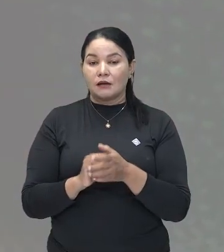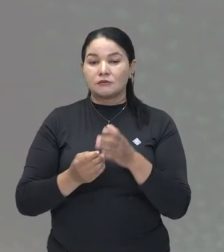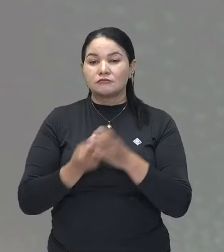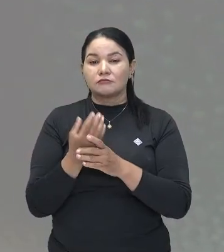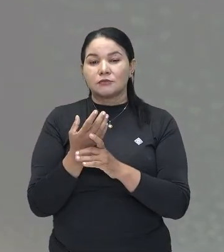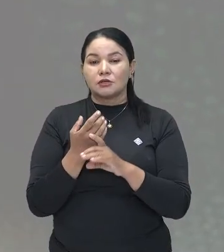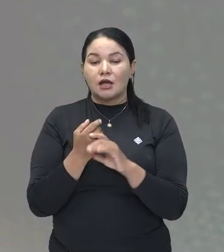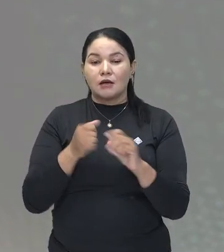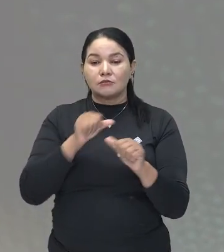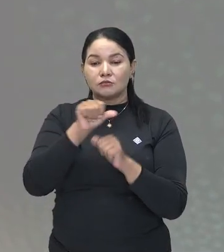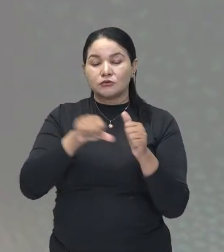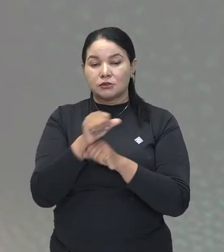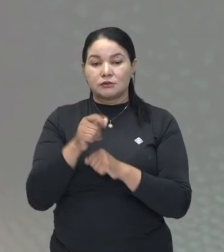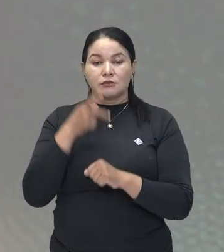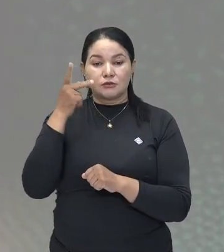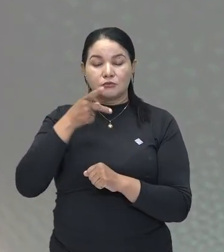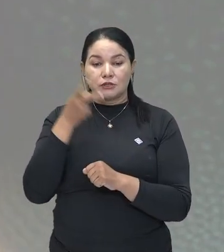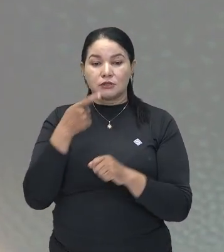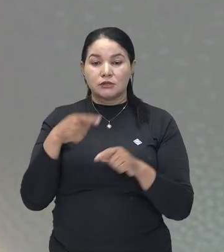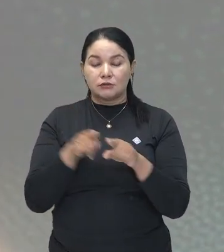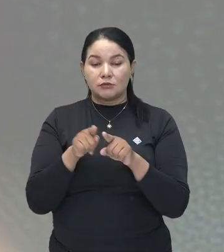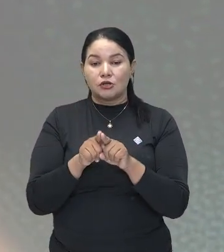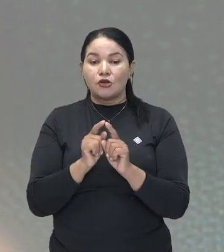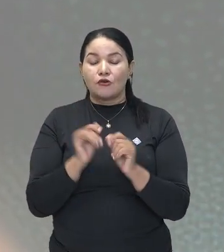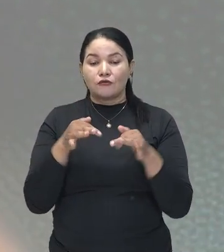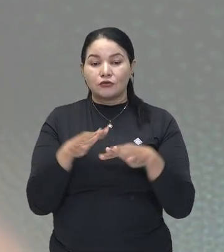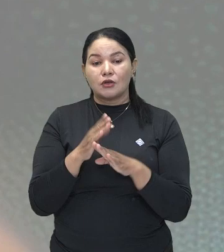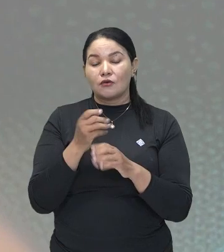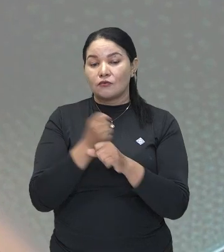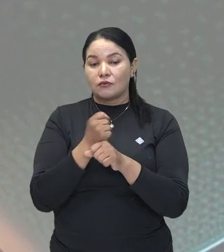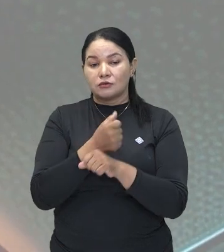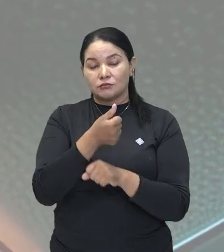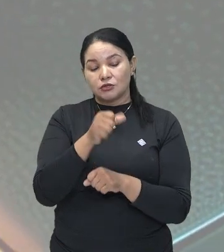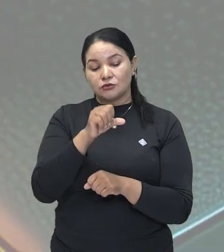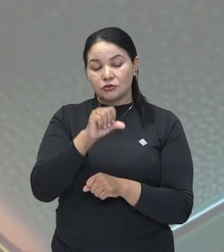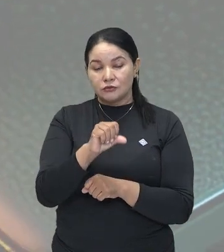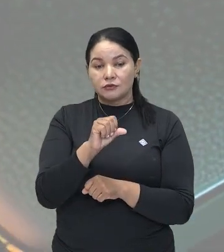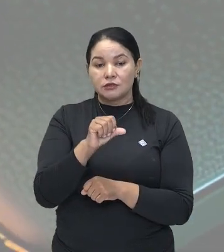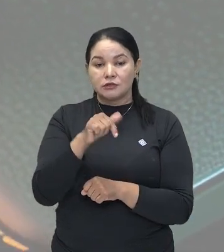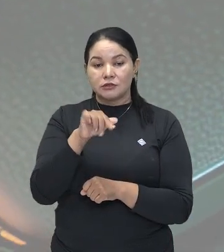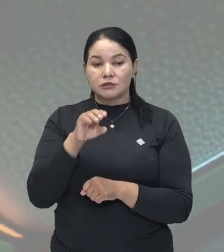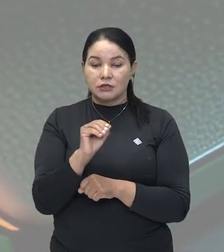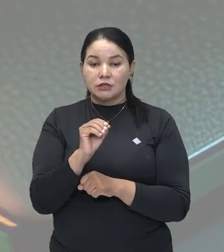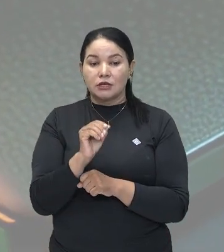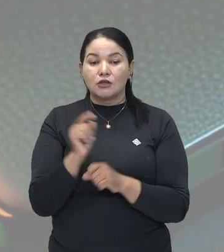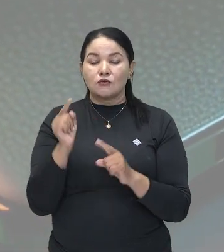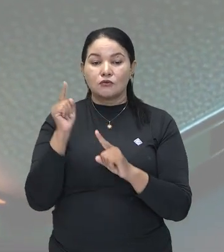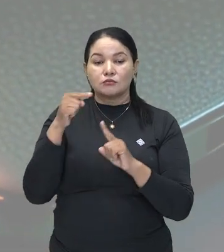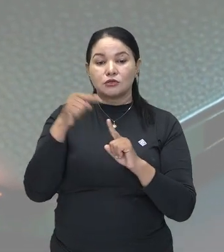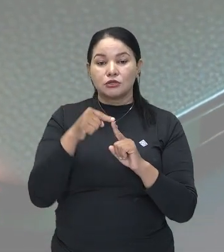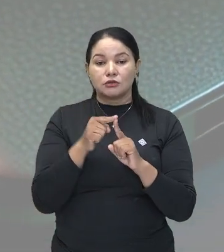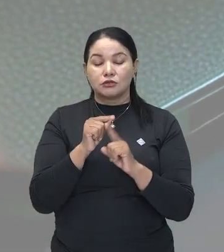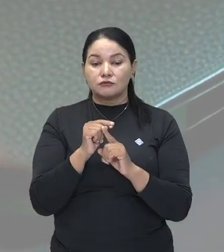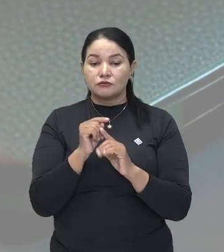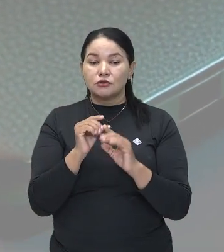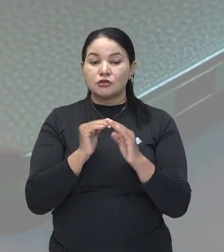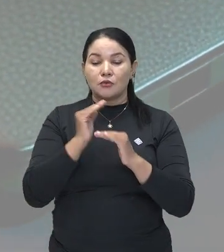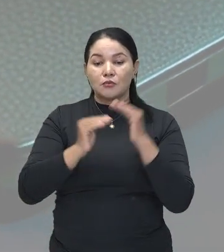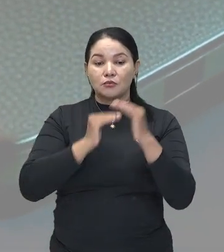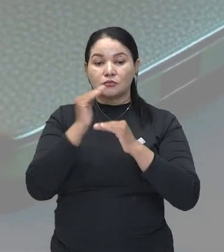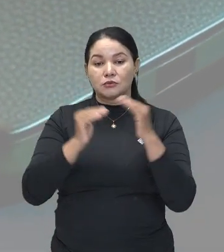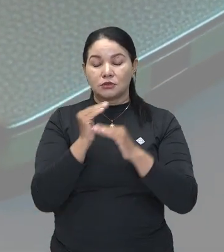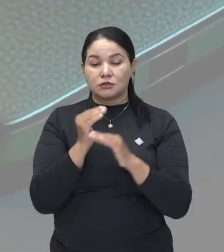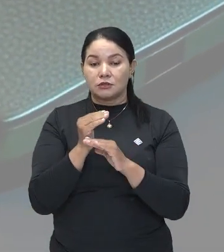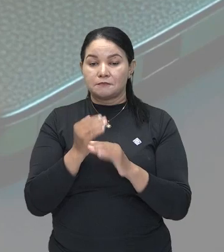políticas e econômicas desde o fim dos anos 1970, com o objetivo de expandir o relacionamento comercial com mercados